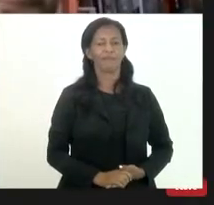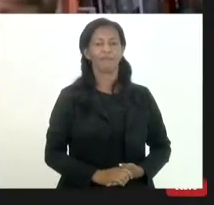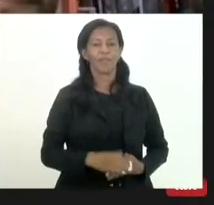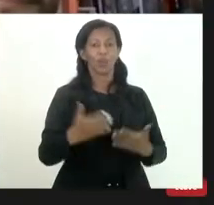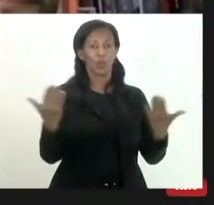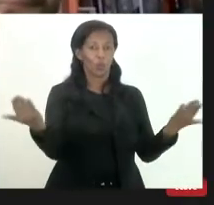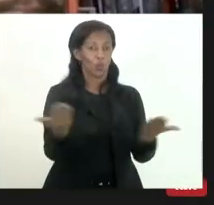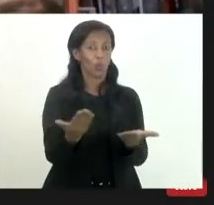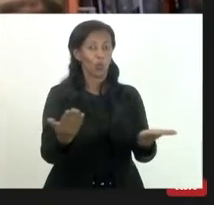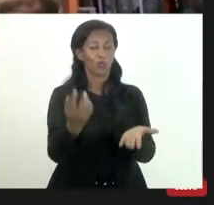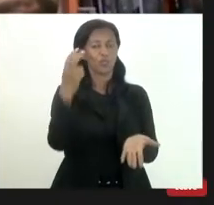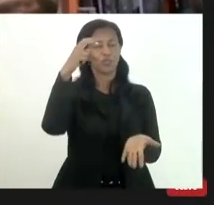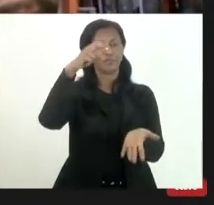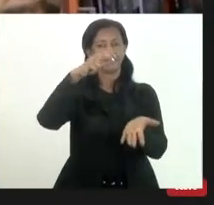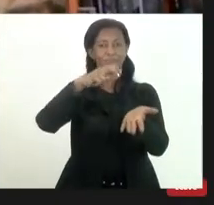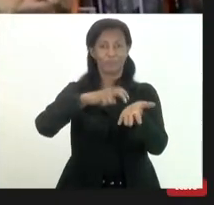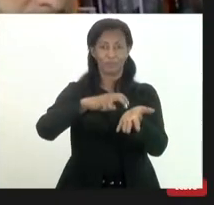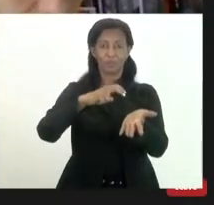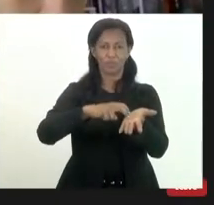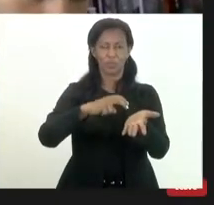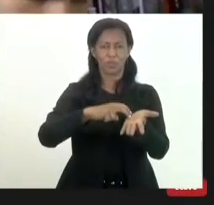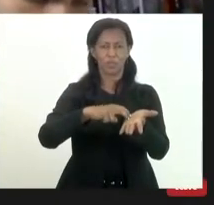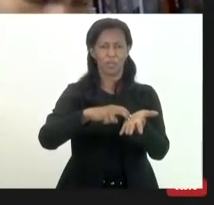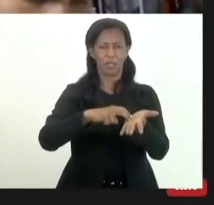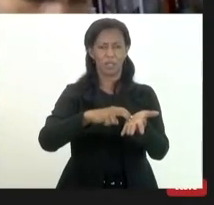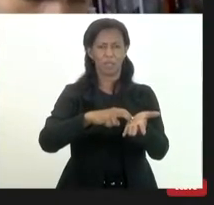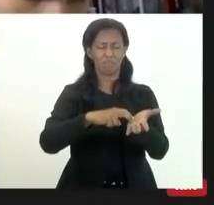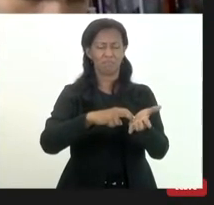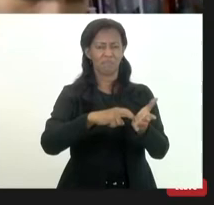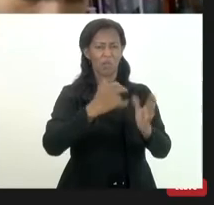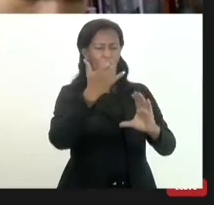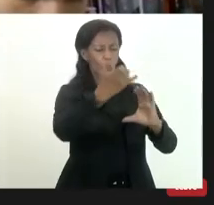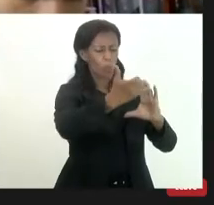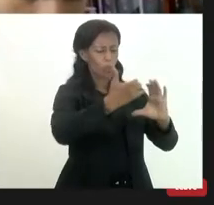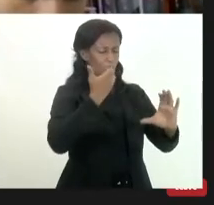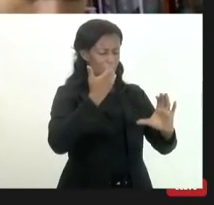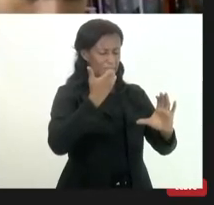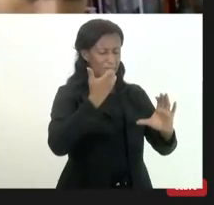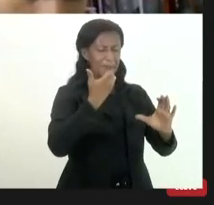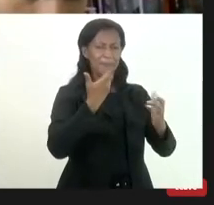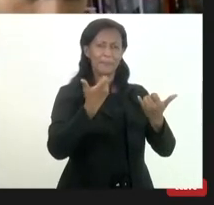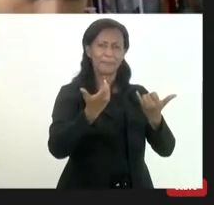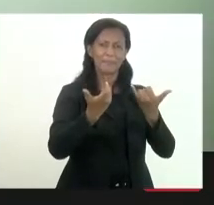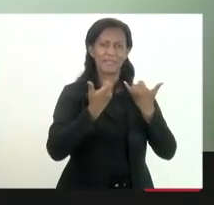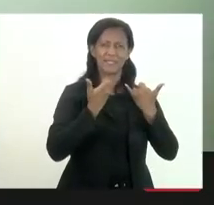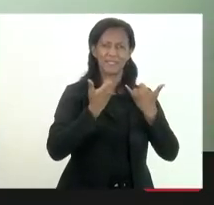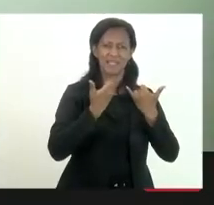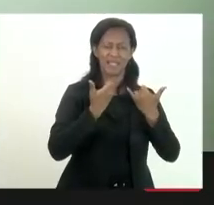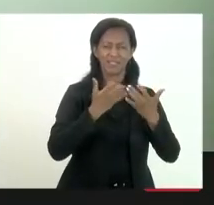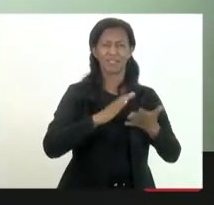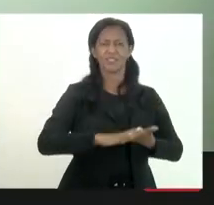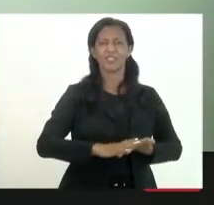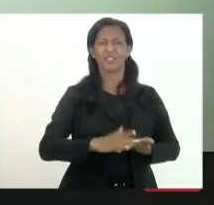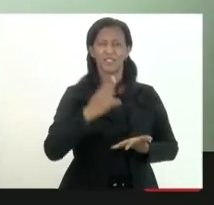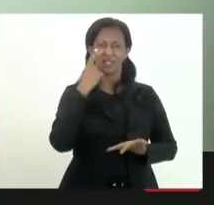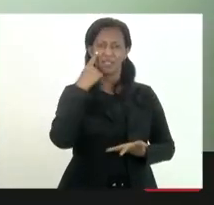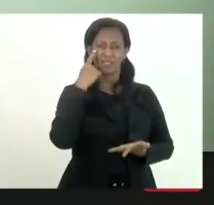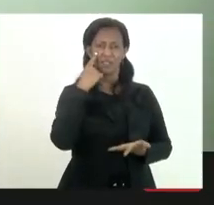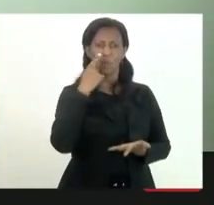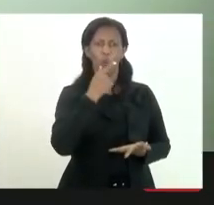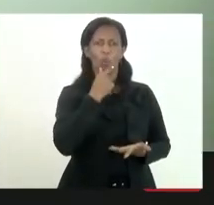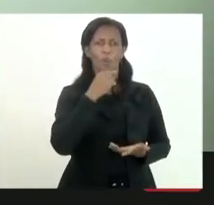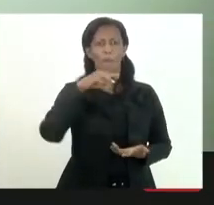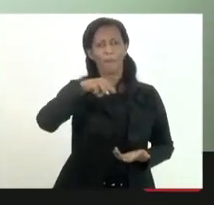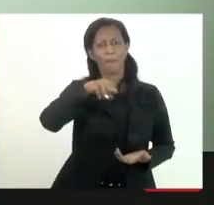manhã essa mensagem exatamente do Marcelo Monteiro, que nos acompanha aqui, que é também,